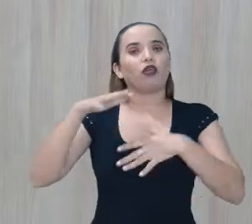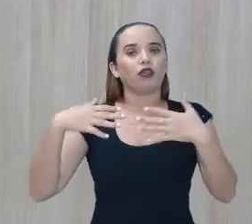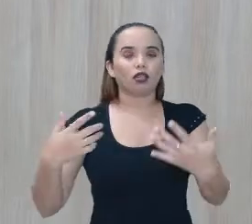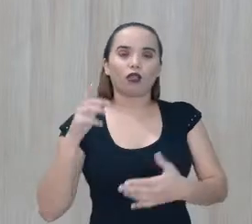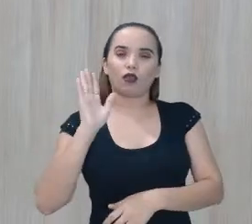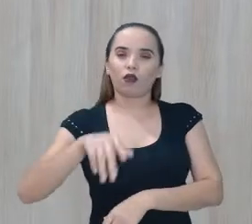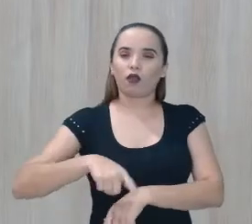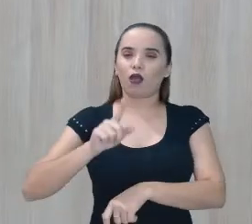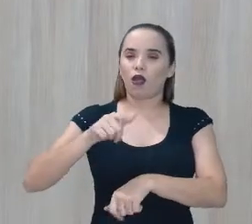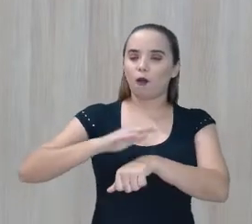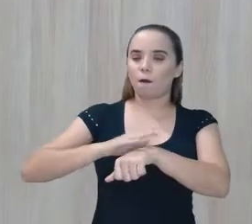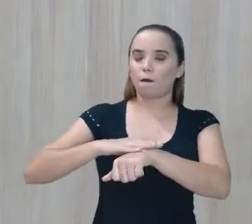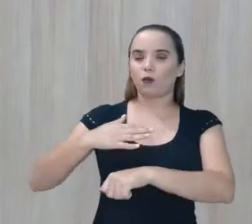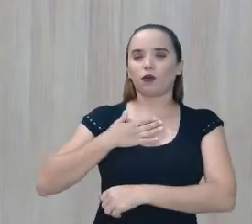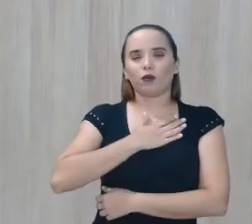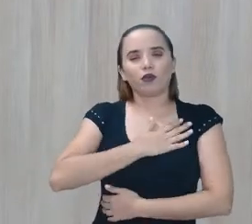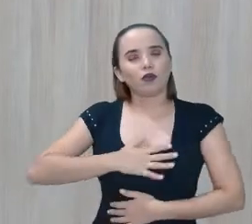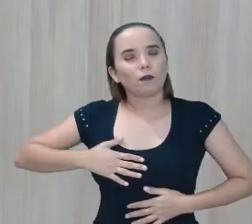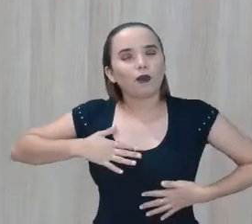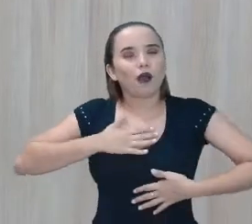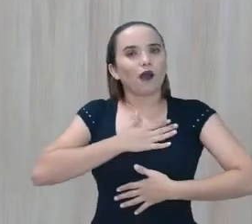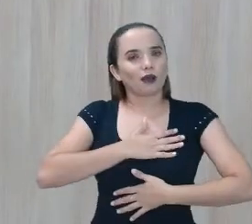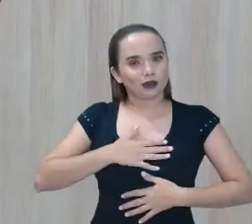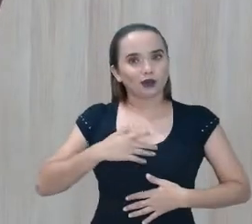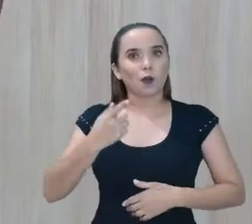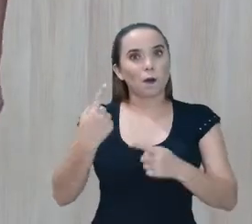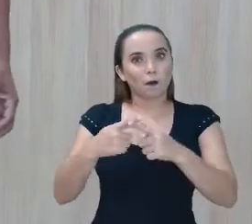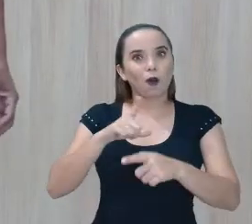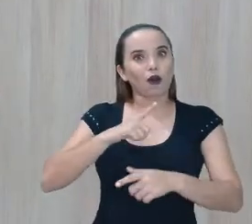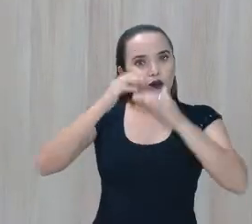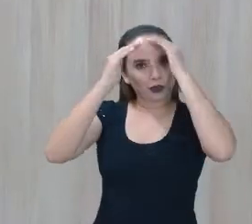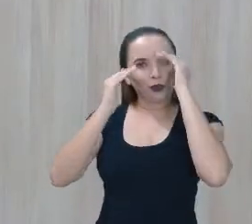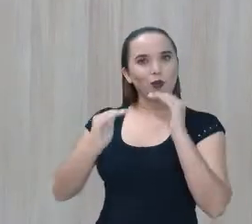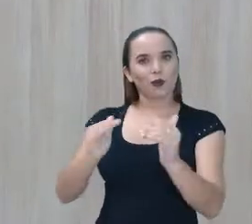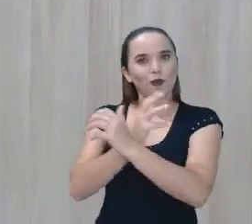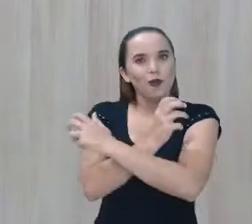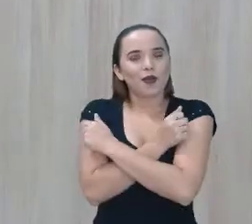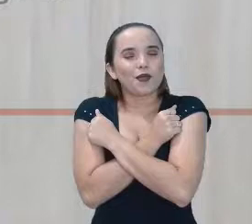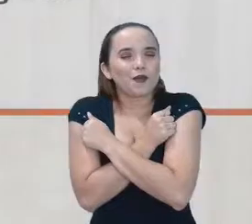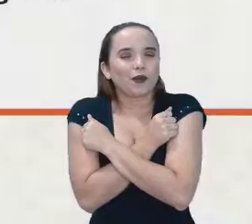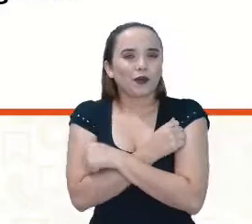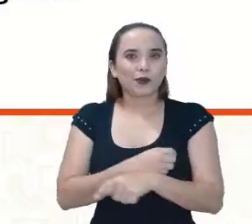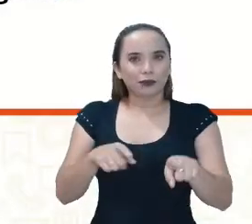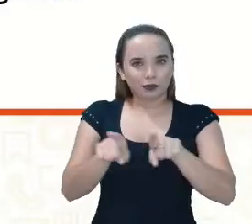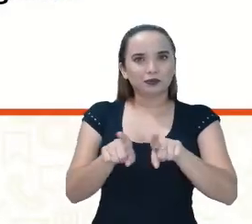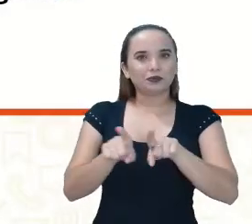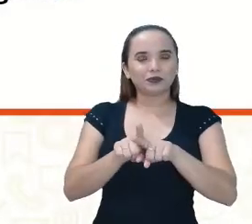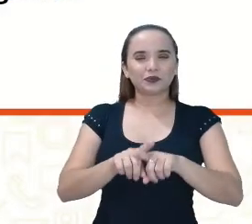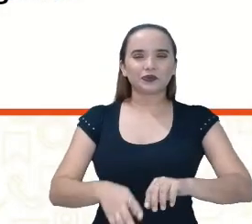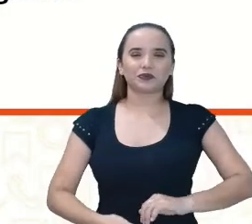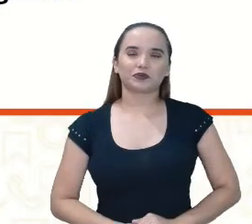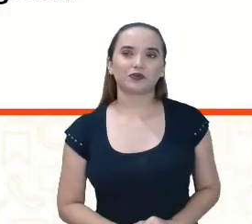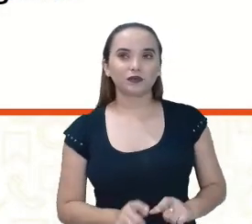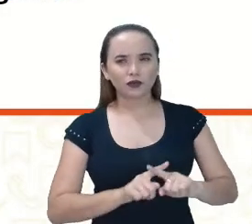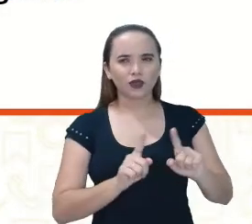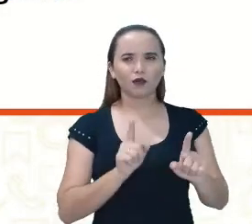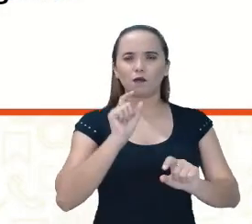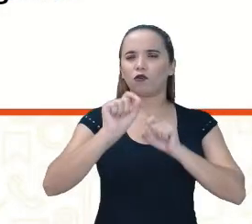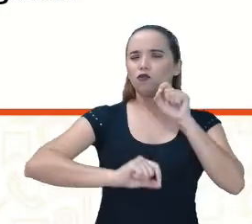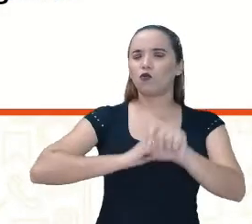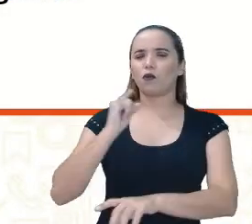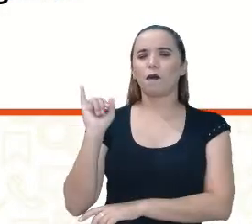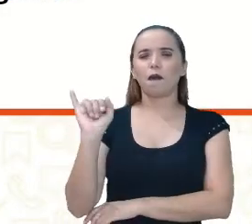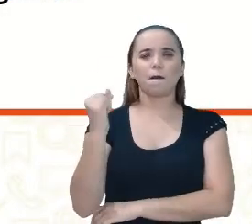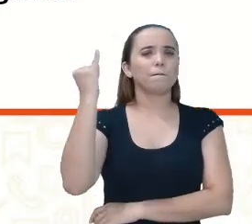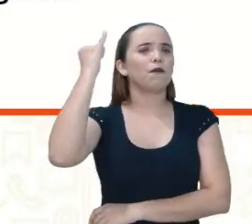esse respeito e essa acolhida. Mas o que é importante quando você tem a oportunidade